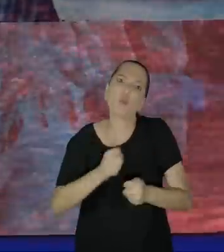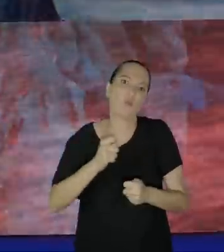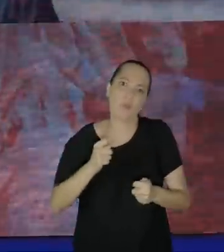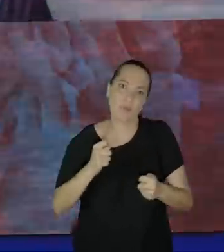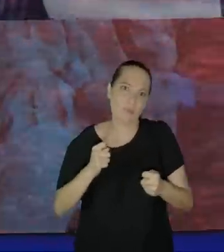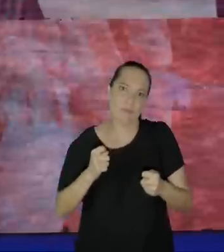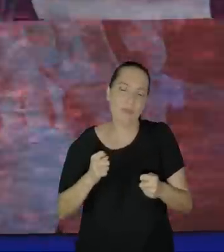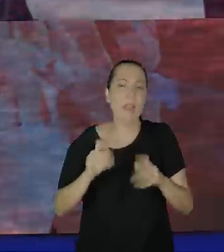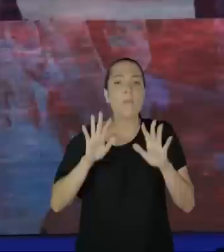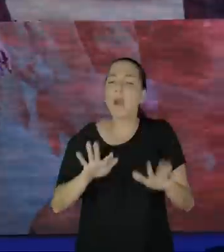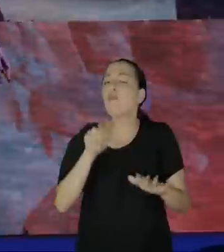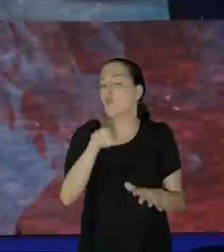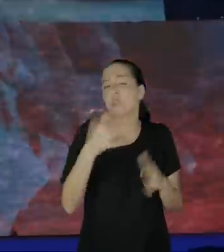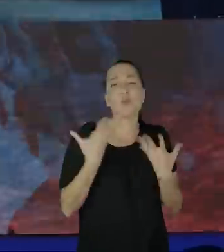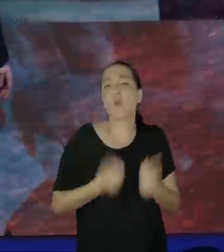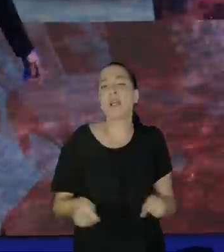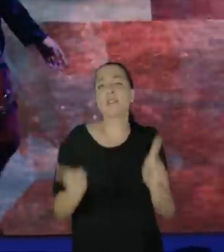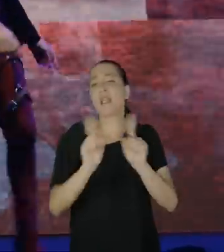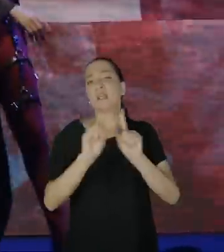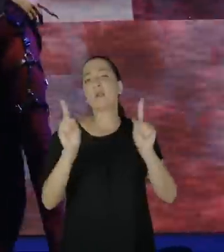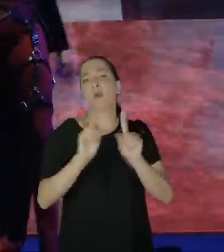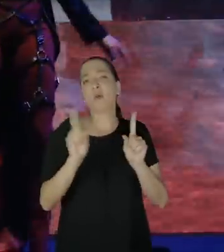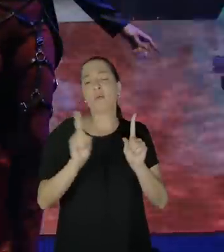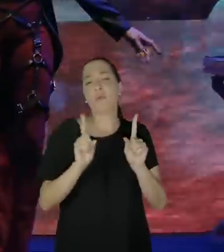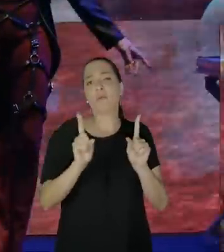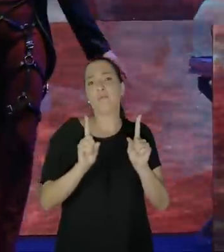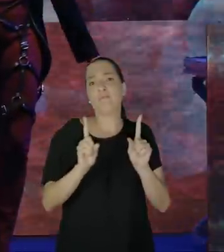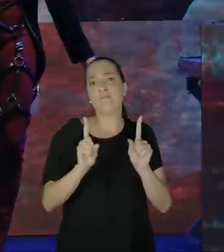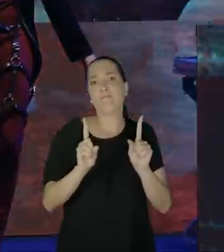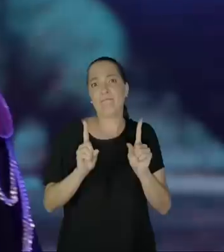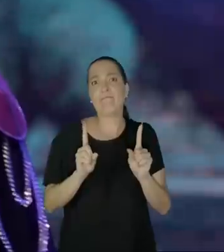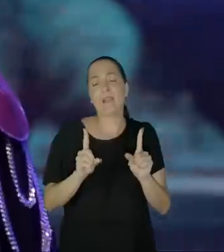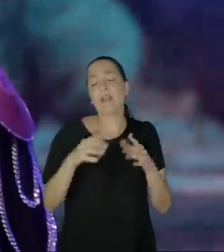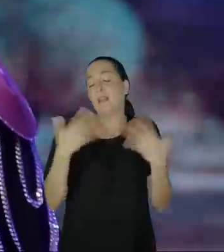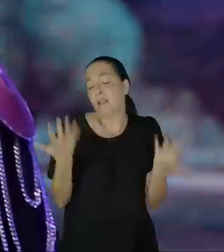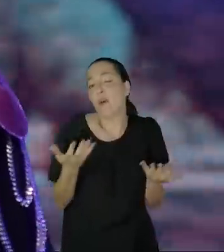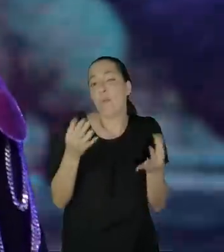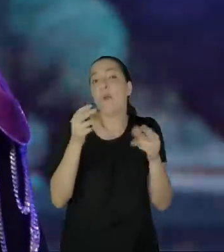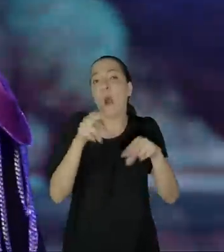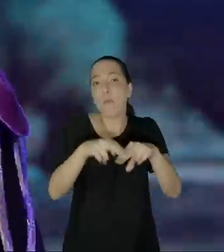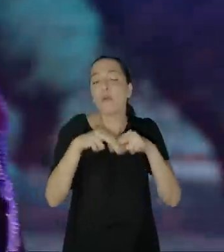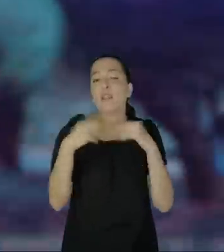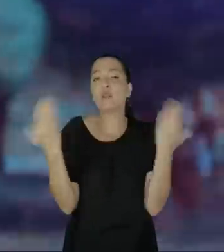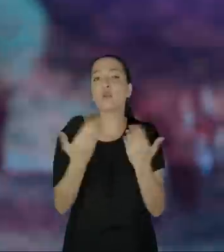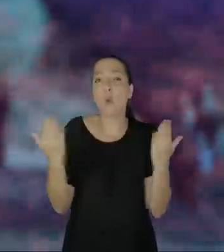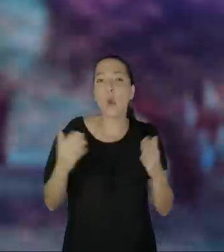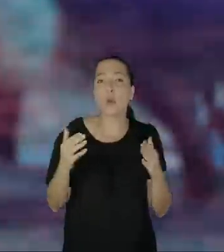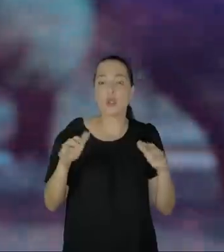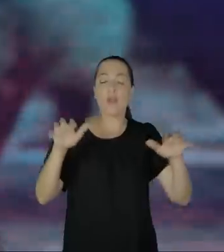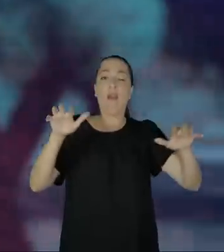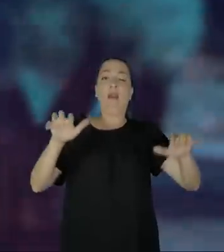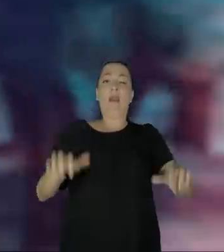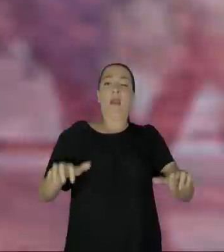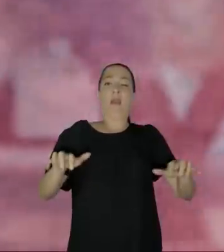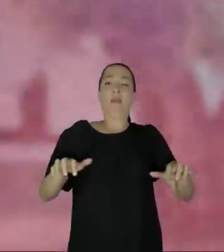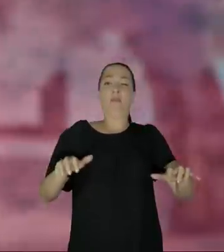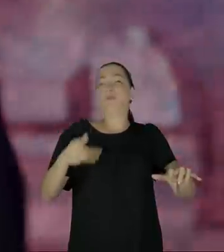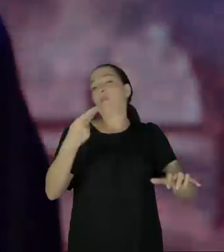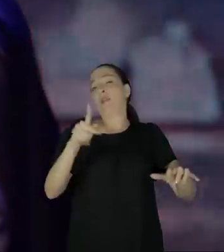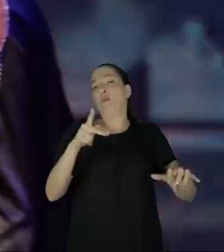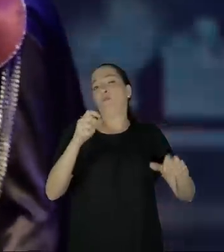Quando me recusastes, preparastes assim a ruína do teu reino. Não